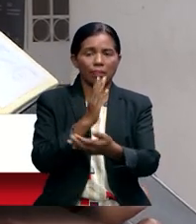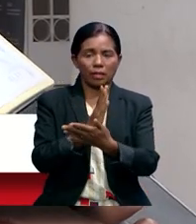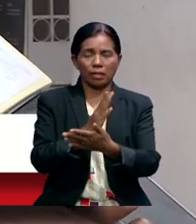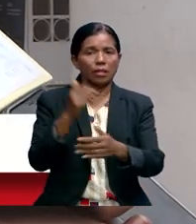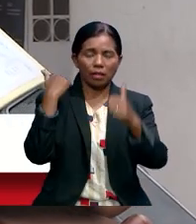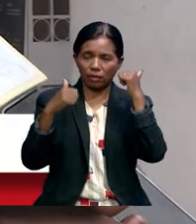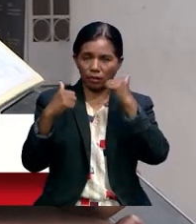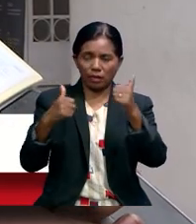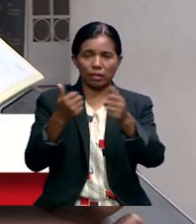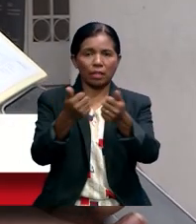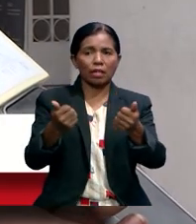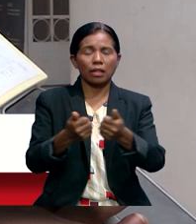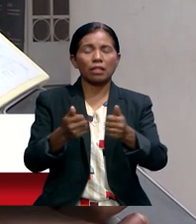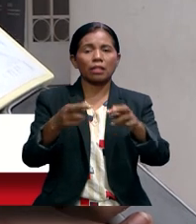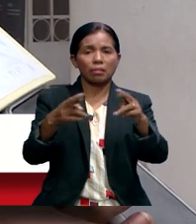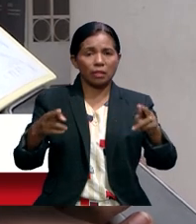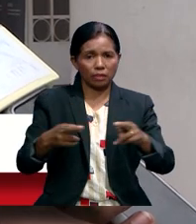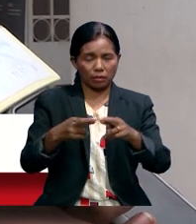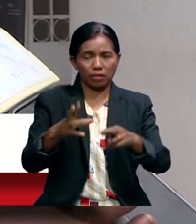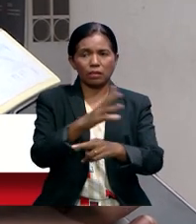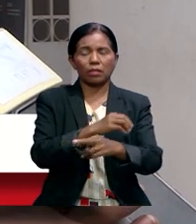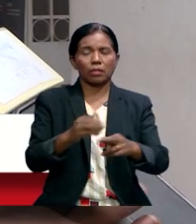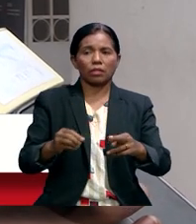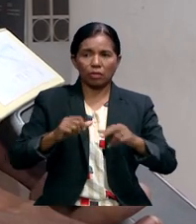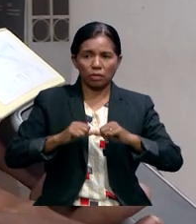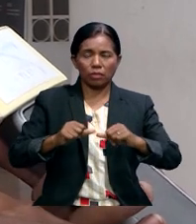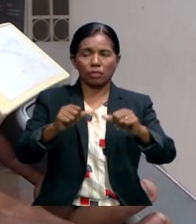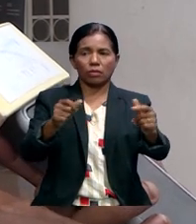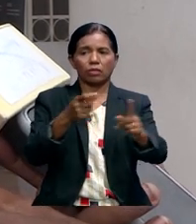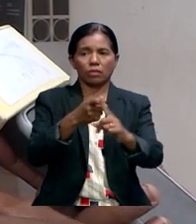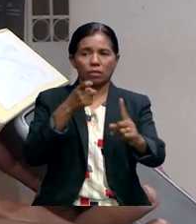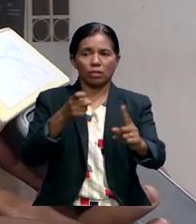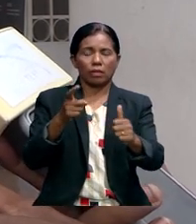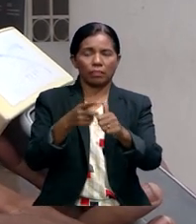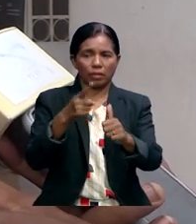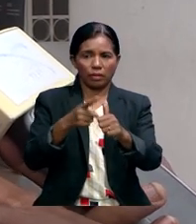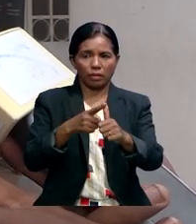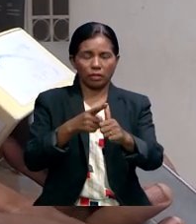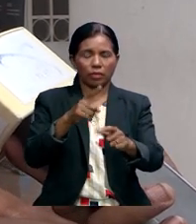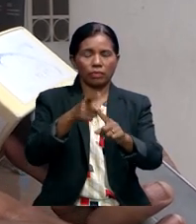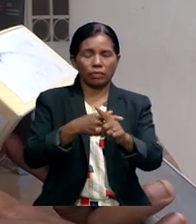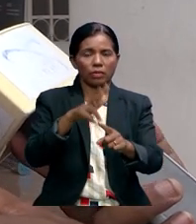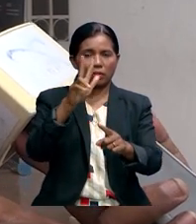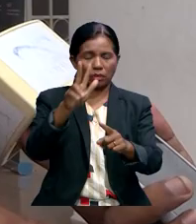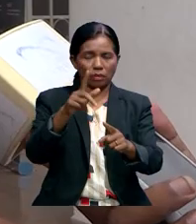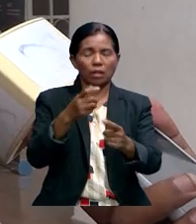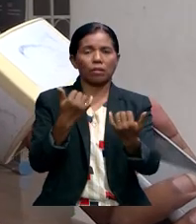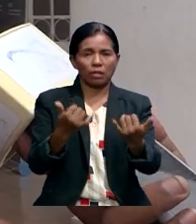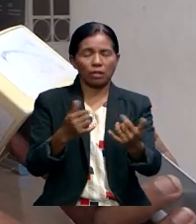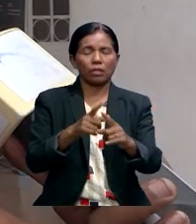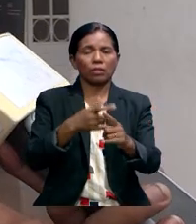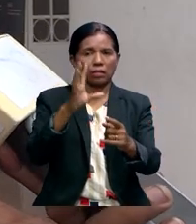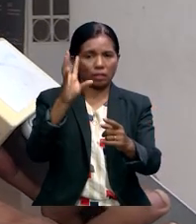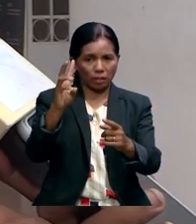atividades arte marciais nian. Continuação nosso primeira fase 6 meses, segunda fase 6 meses ne beke rodona